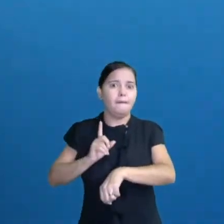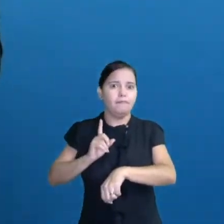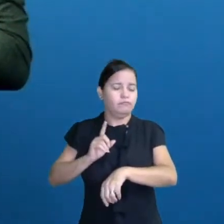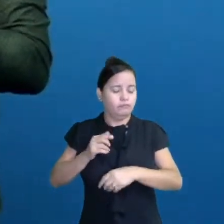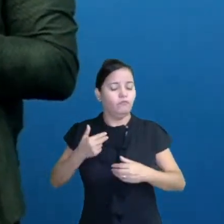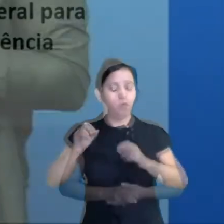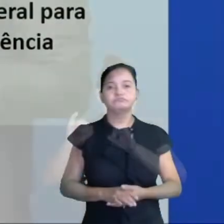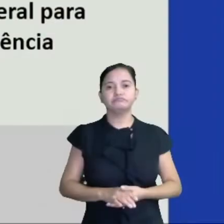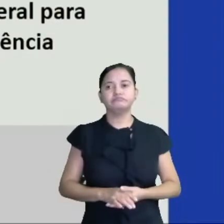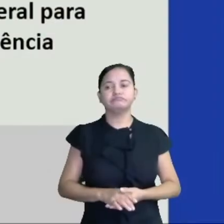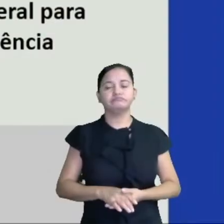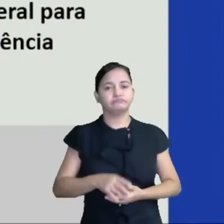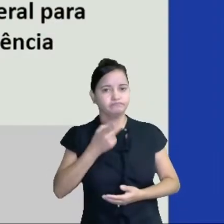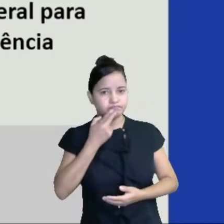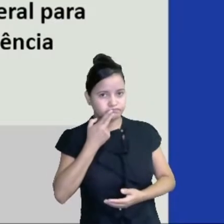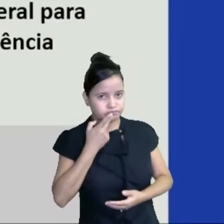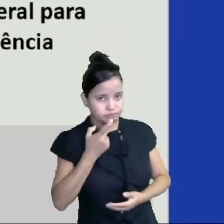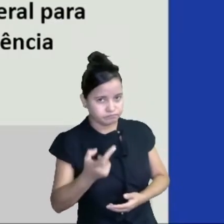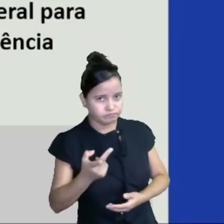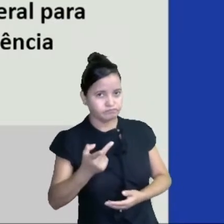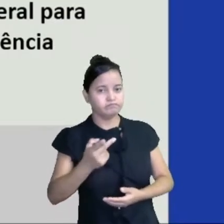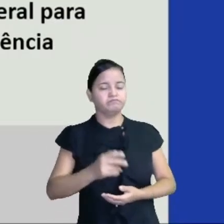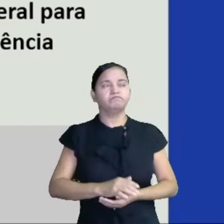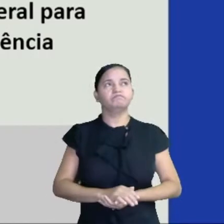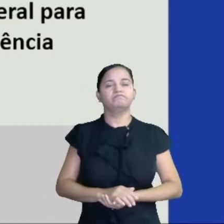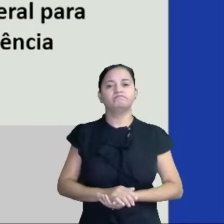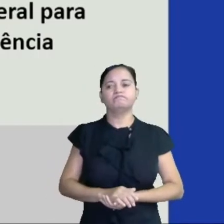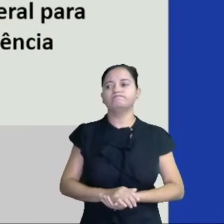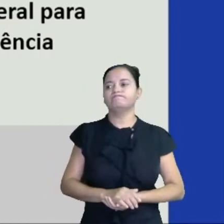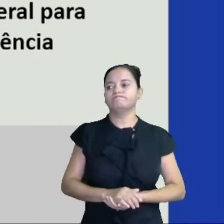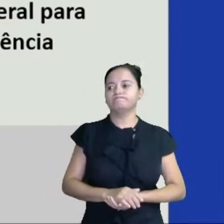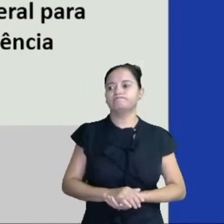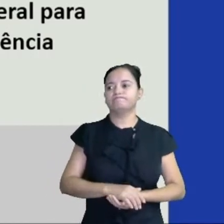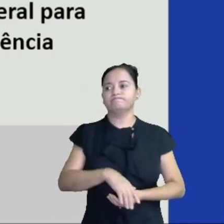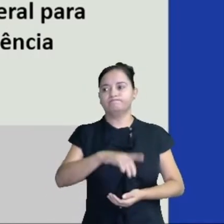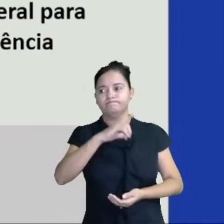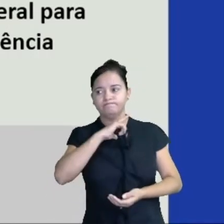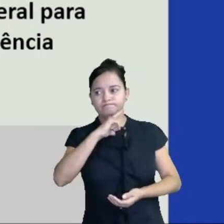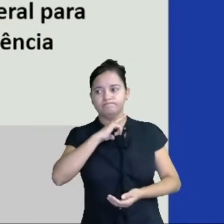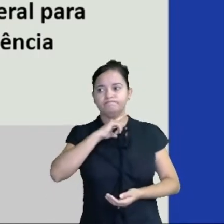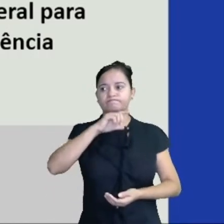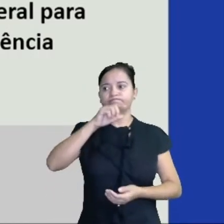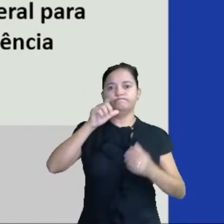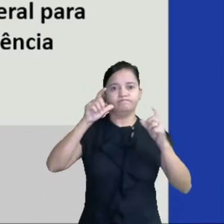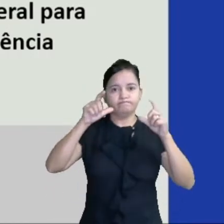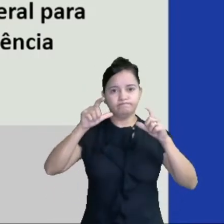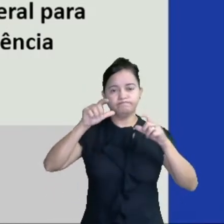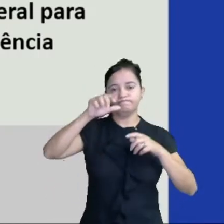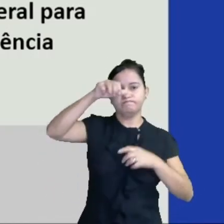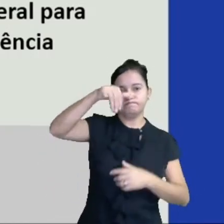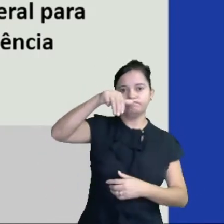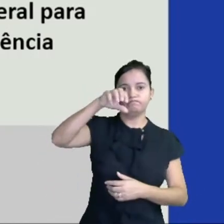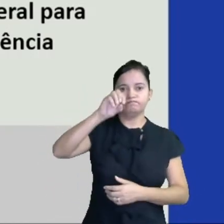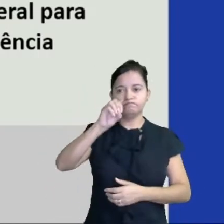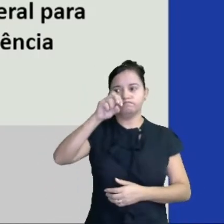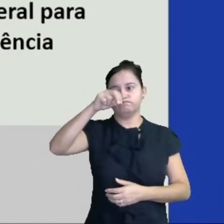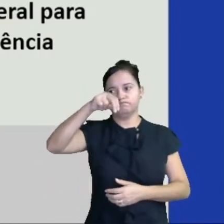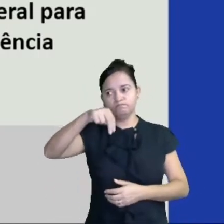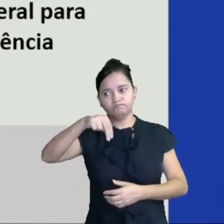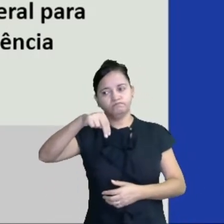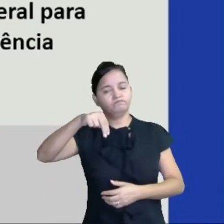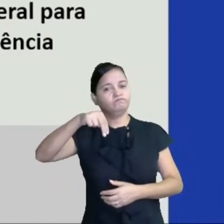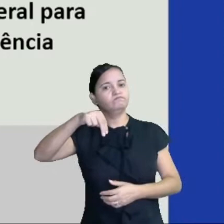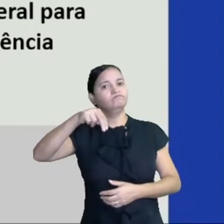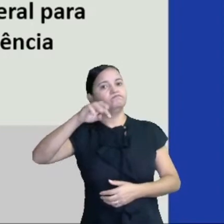vamos para o nosso próximo slide. Vou falar aqui, gente, então, agora do Tratado de Montreal, ou chamado Protocolo de Montreal,